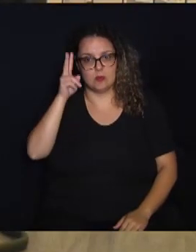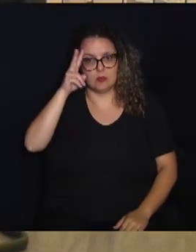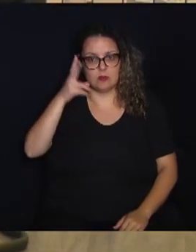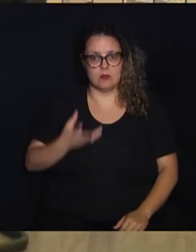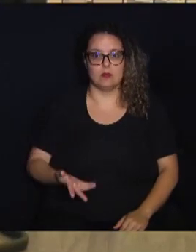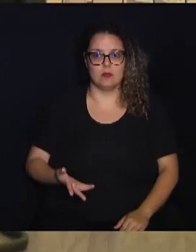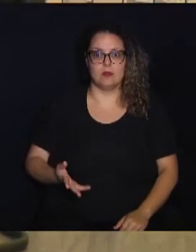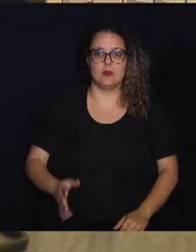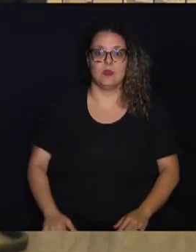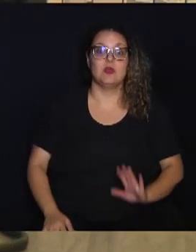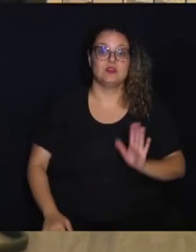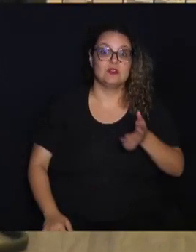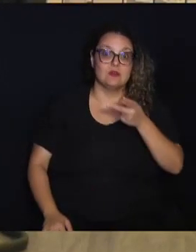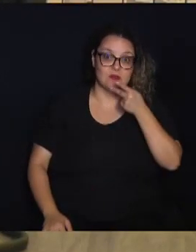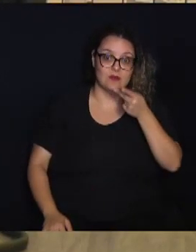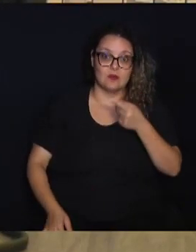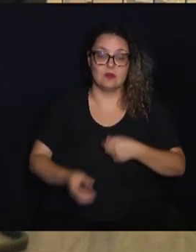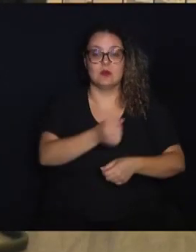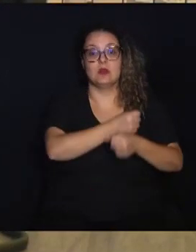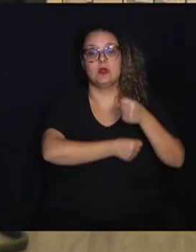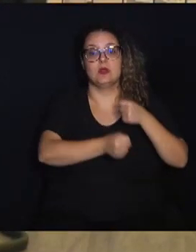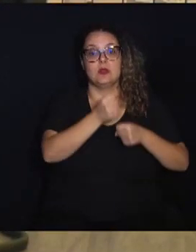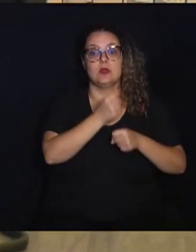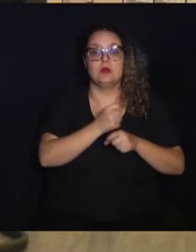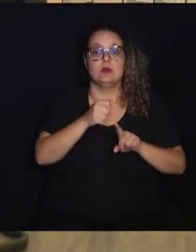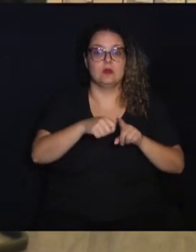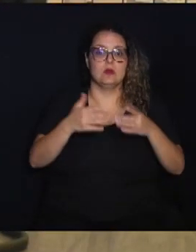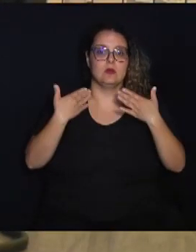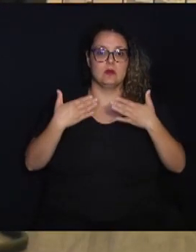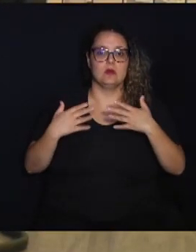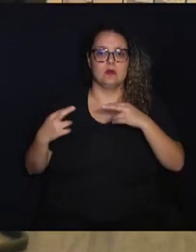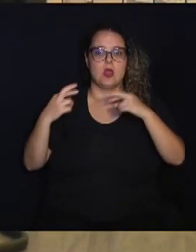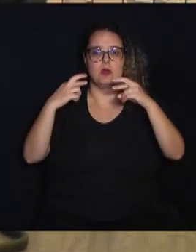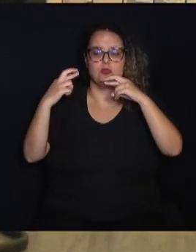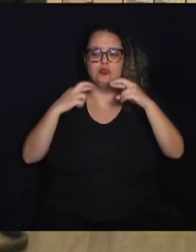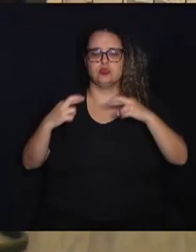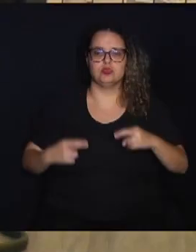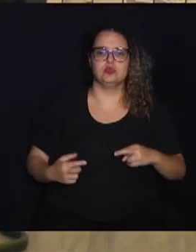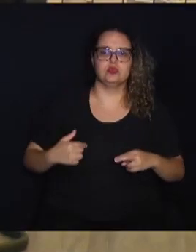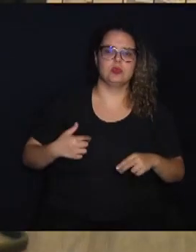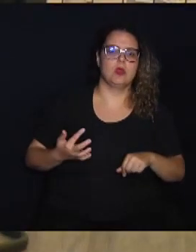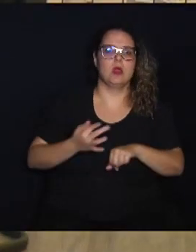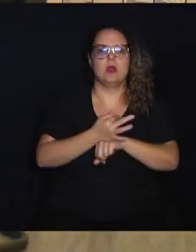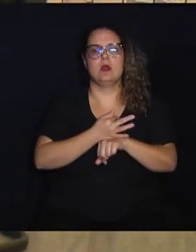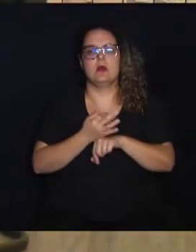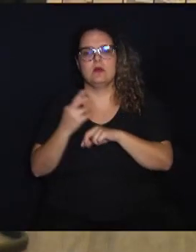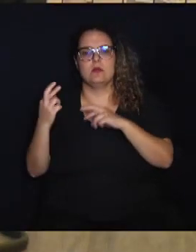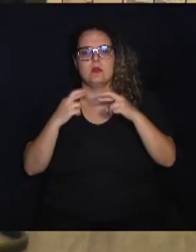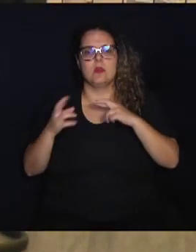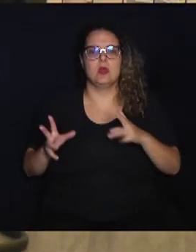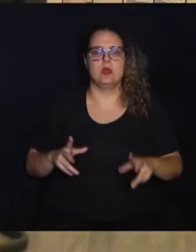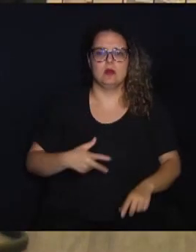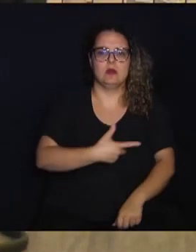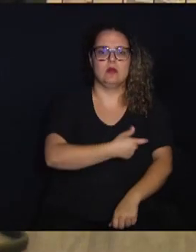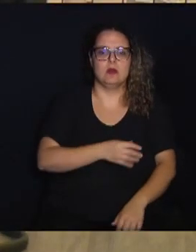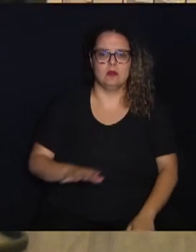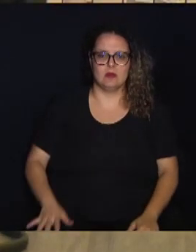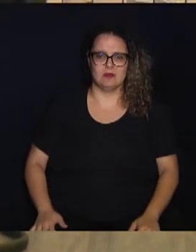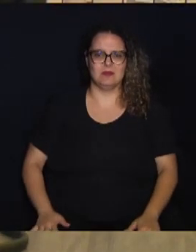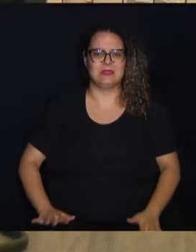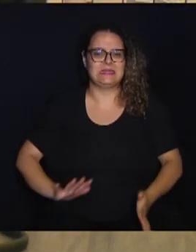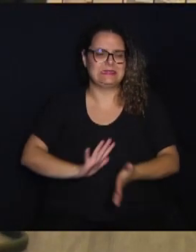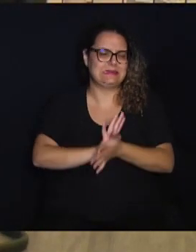já. No ano passado, em janeiro, fiz um check-up. Estava de férias, fiz um check-up, um monte de exame, deu tudo